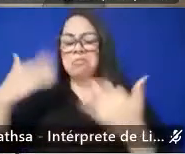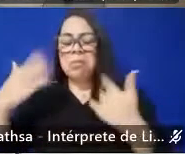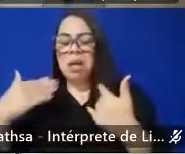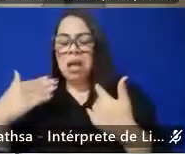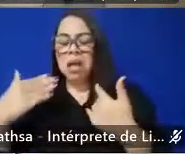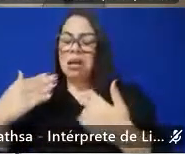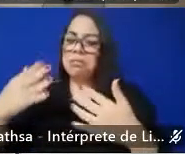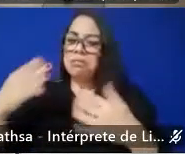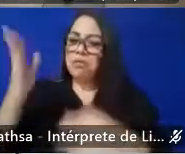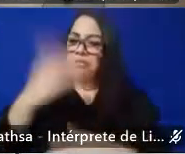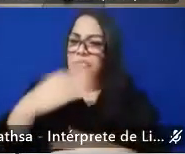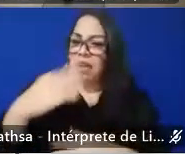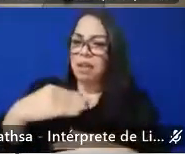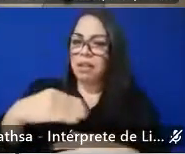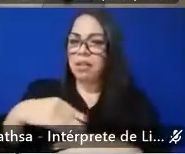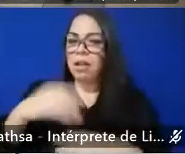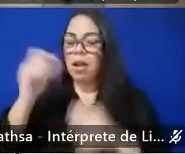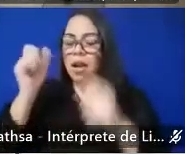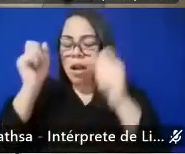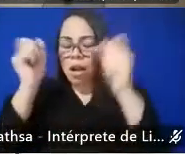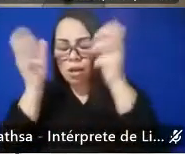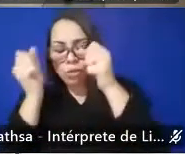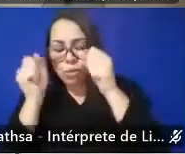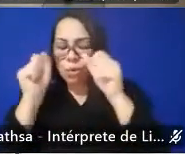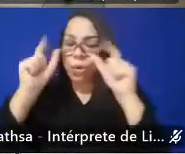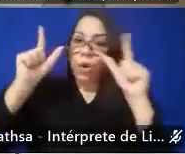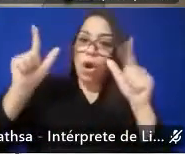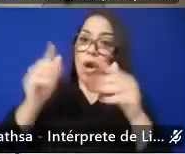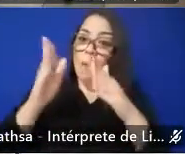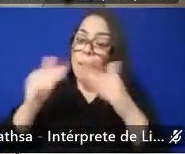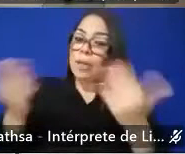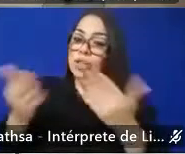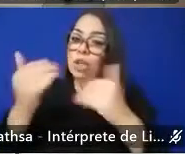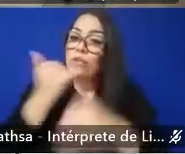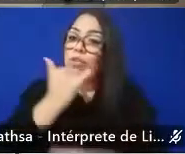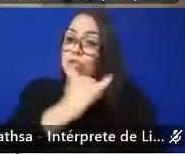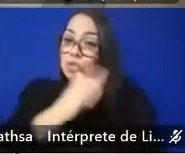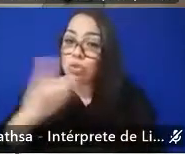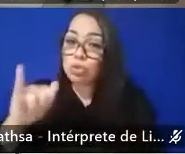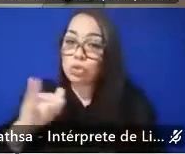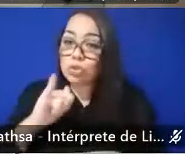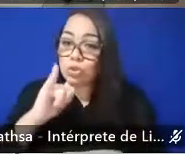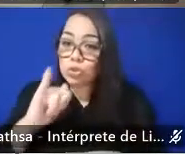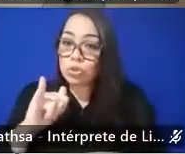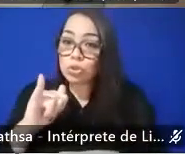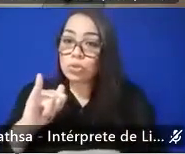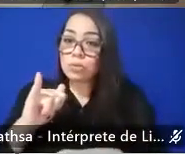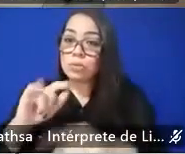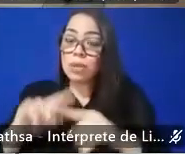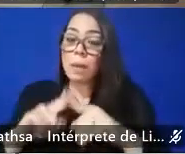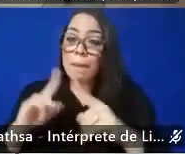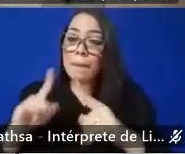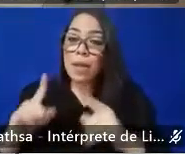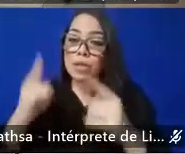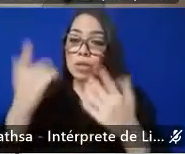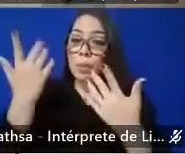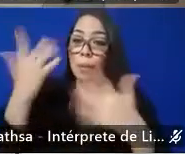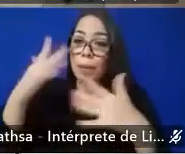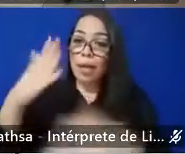acordado o pedido agora desculpas pela quebra de protocolo Parabéns amigo Ricardo